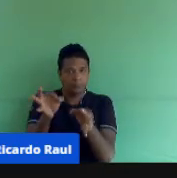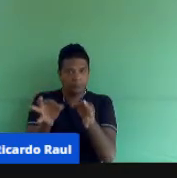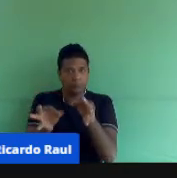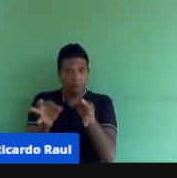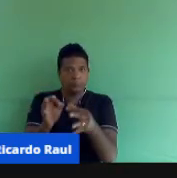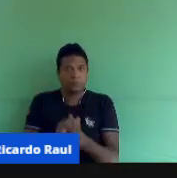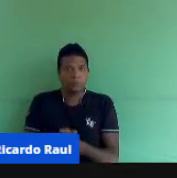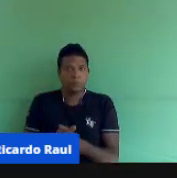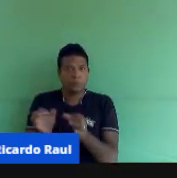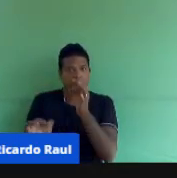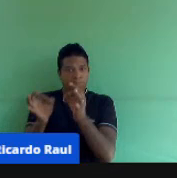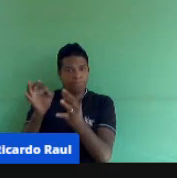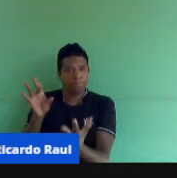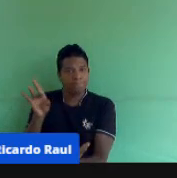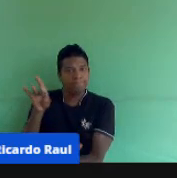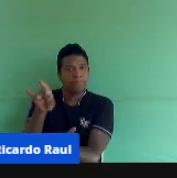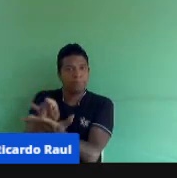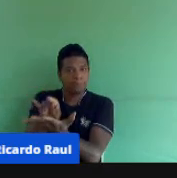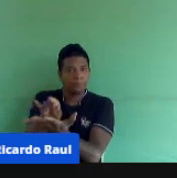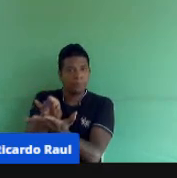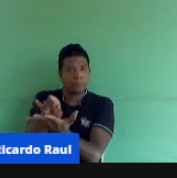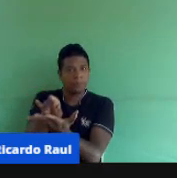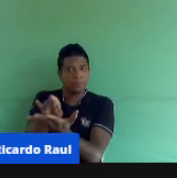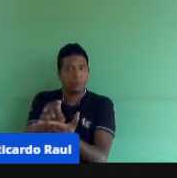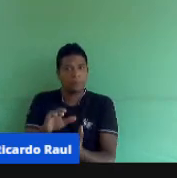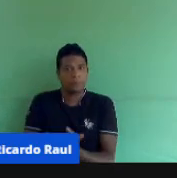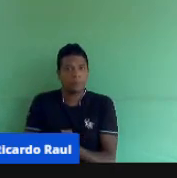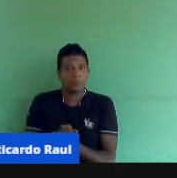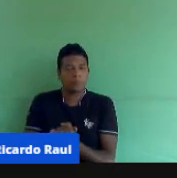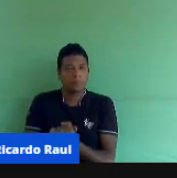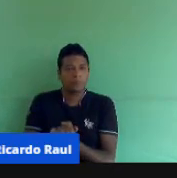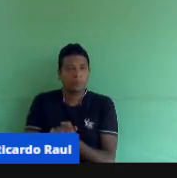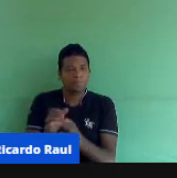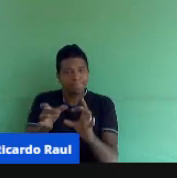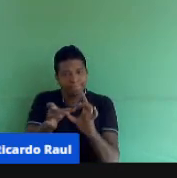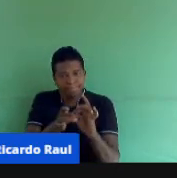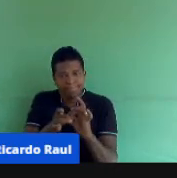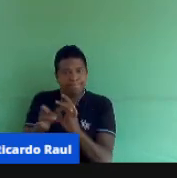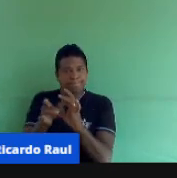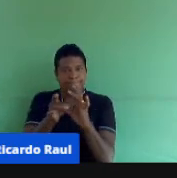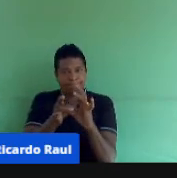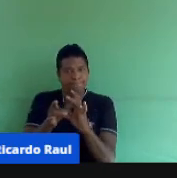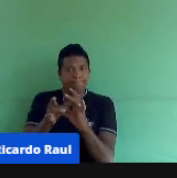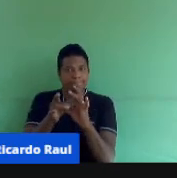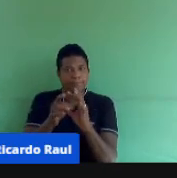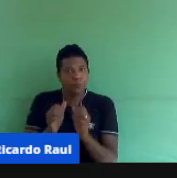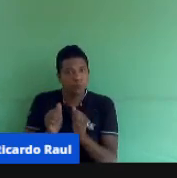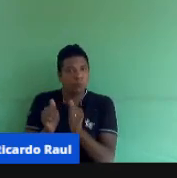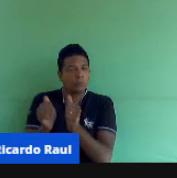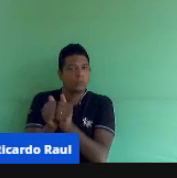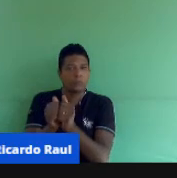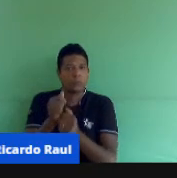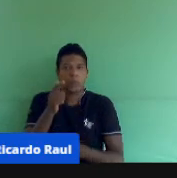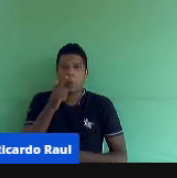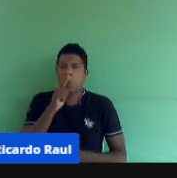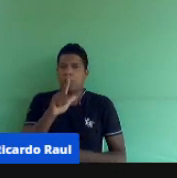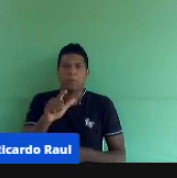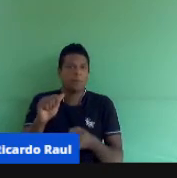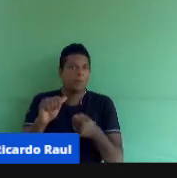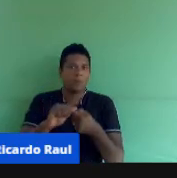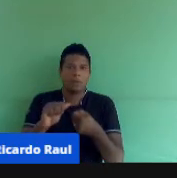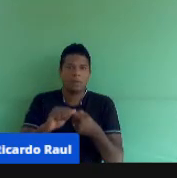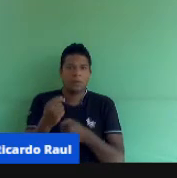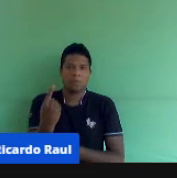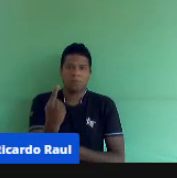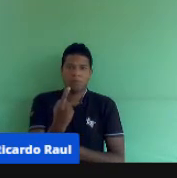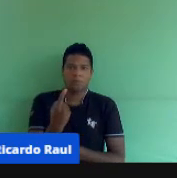justiça verdadeira, né? E as parcerias, né? A gente precisa de parcerias para a implementação de tudo isso. Ninguém consegue fazer as coisas